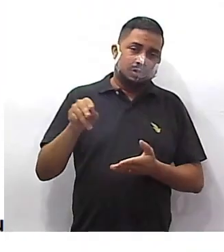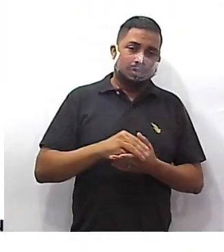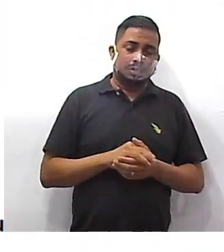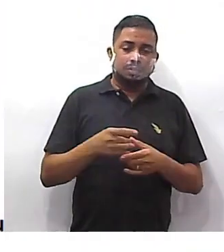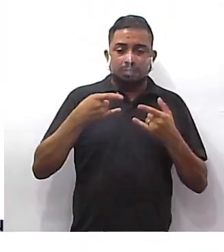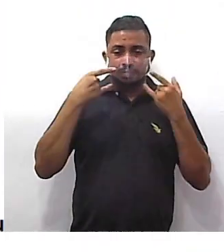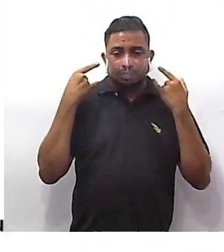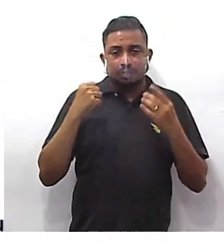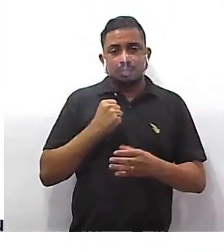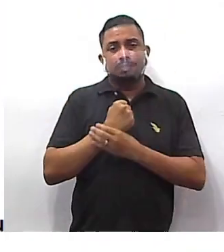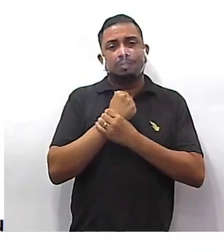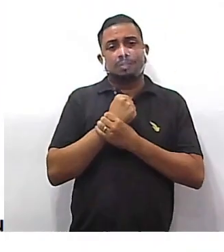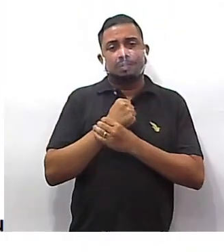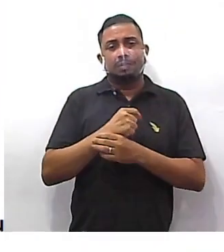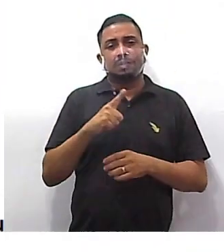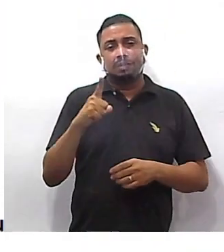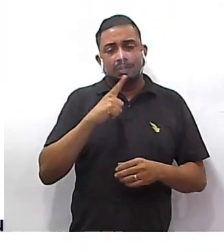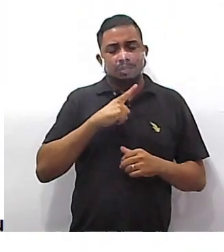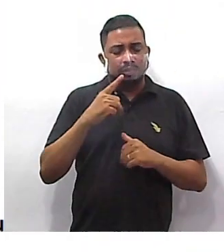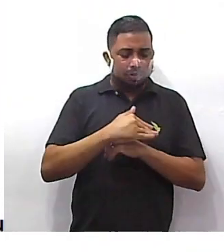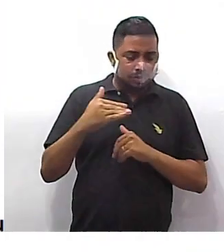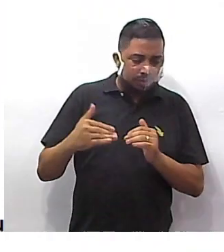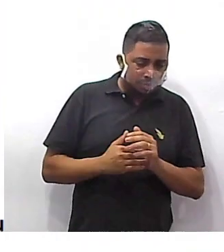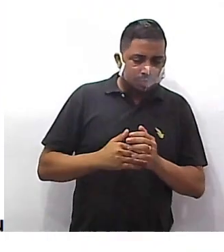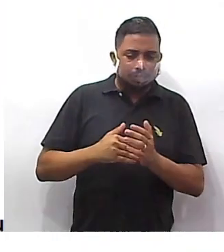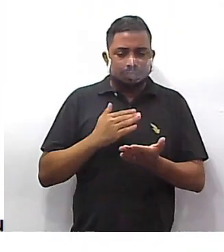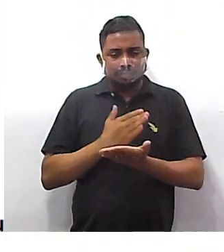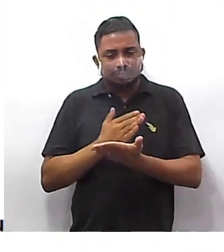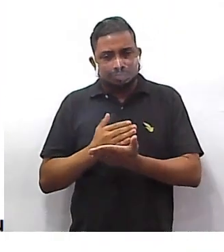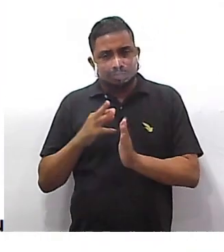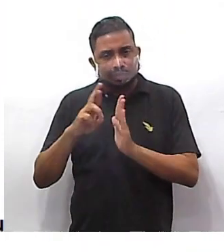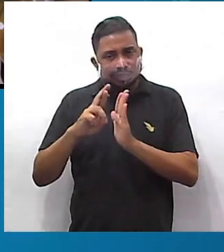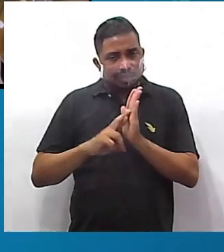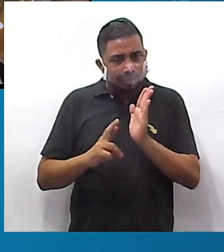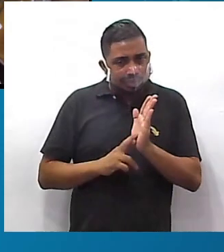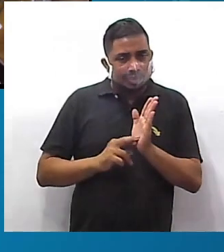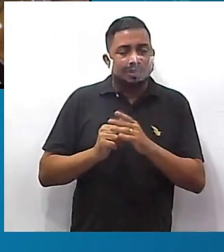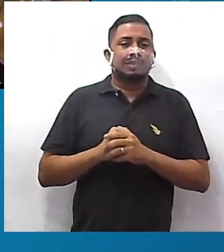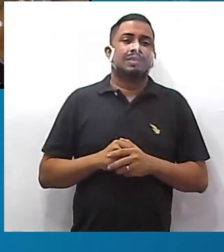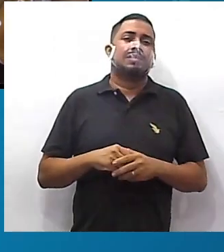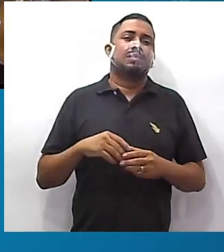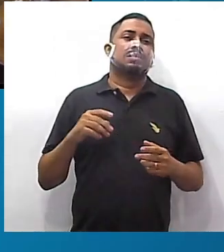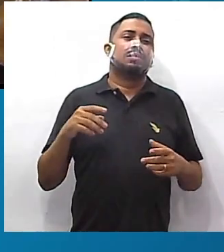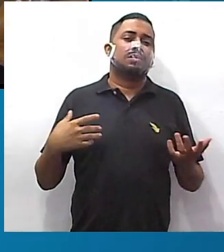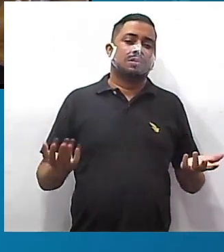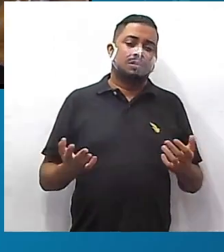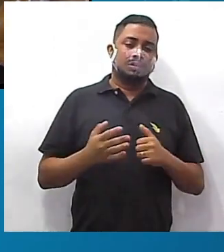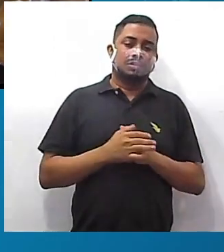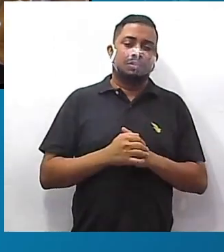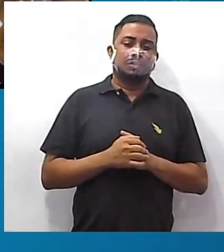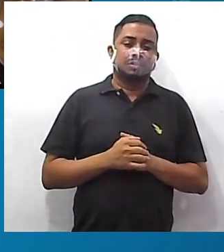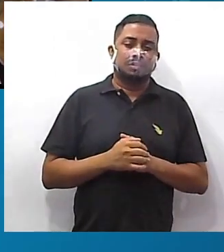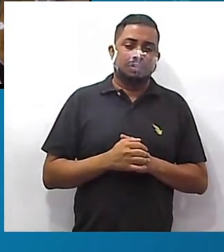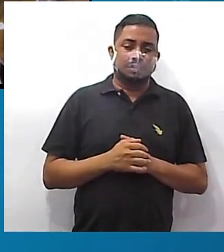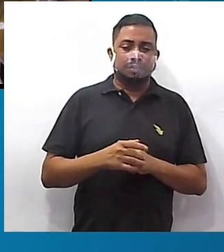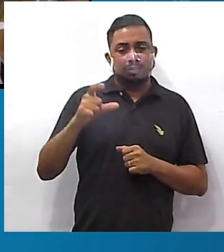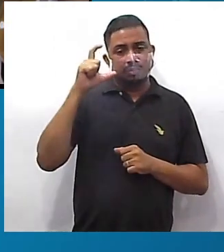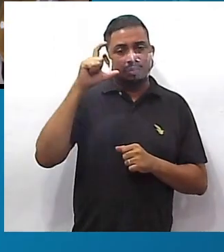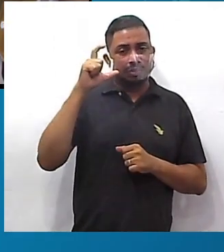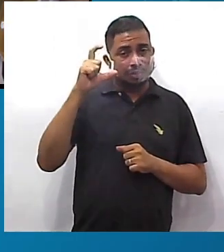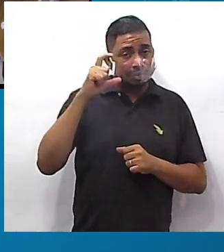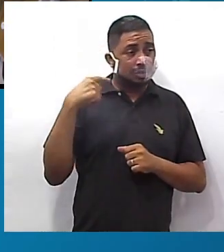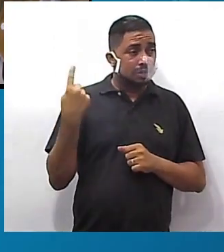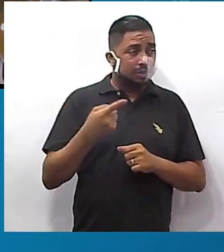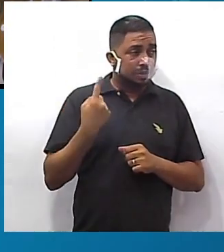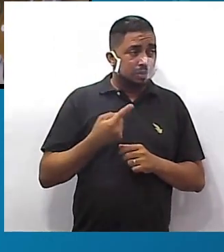se protegendo, tendo que ter todo esse protocolo de higienização. E é interessante que a